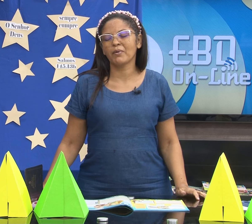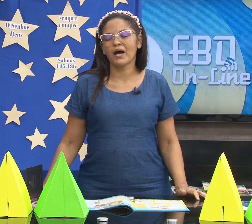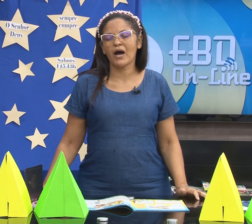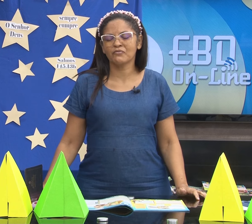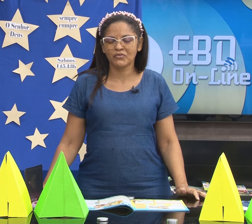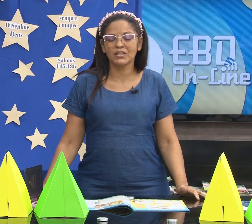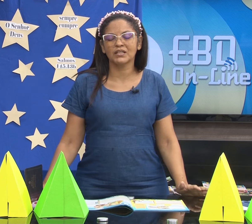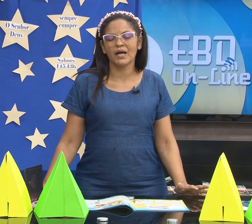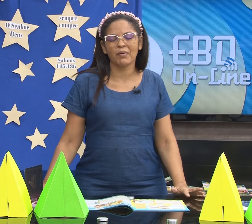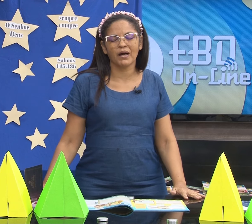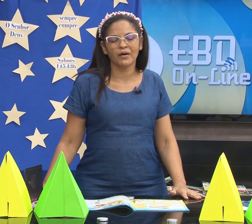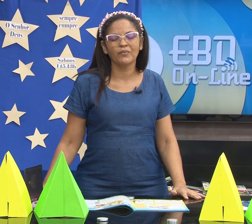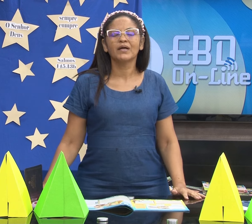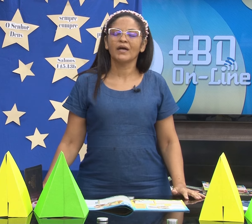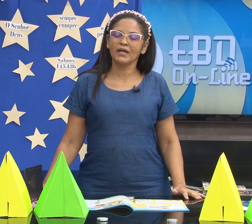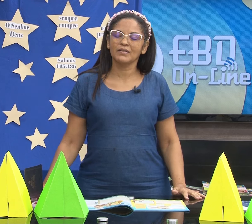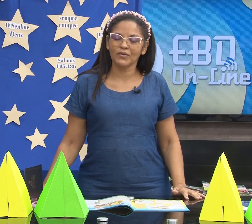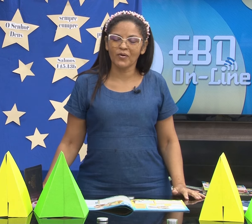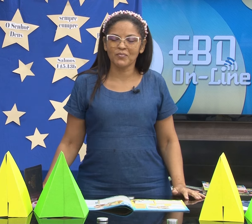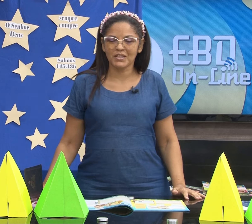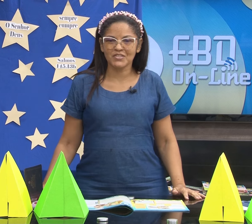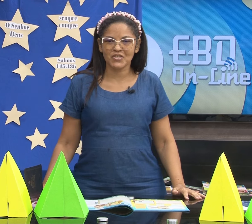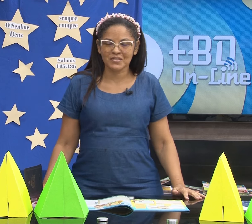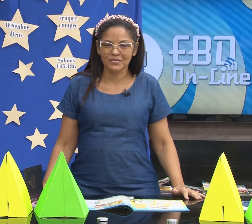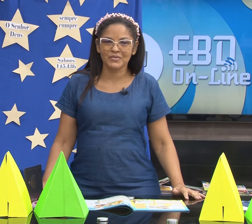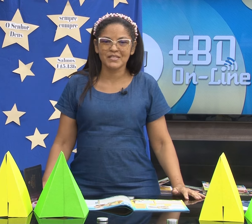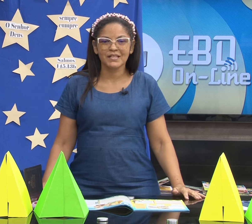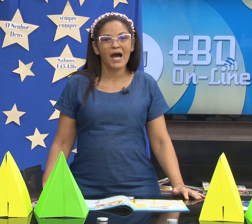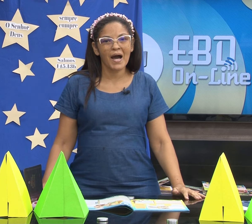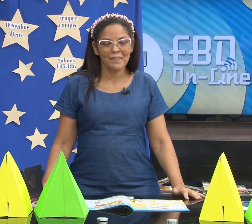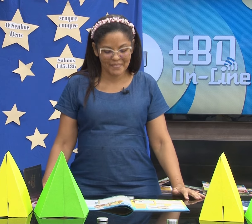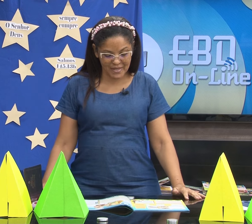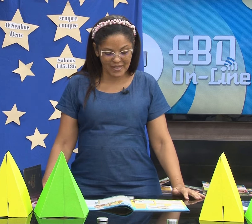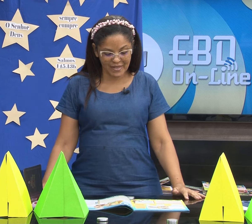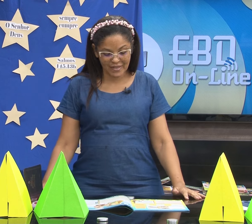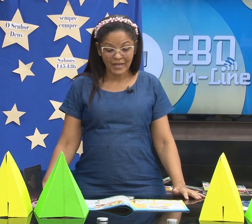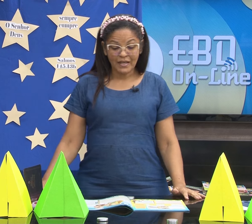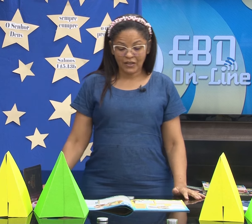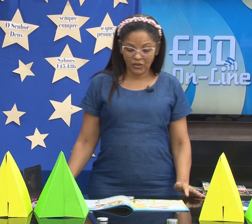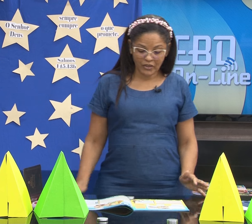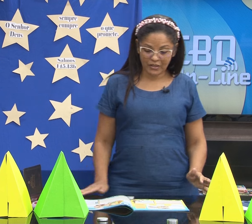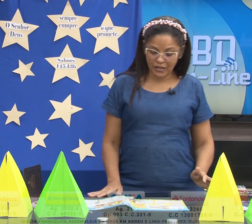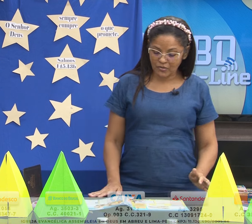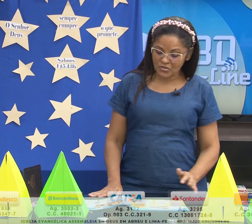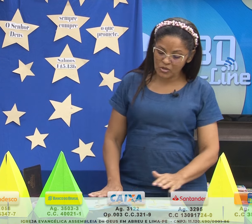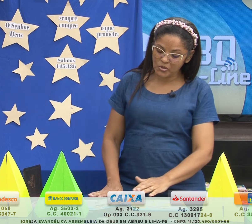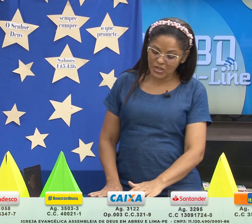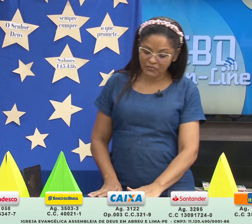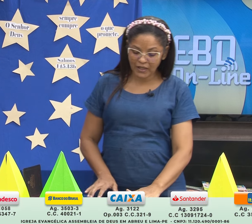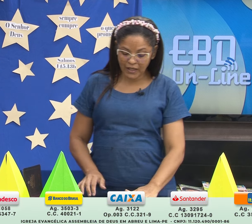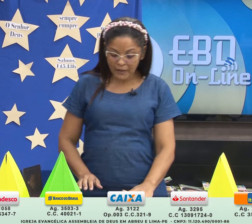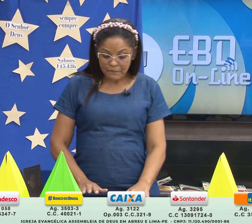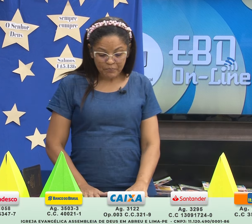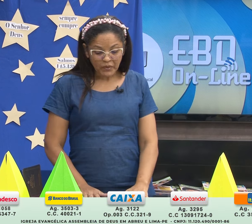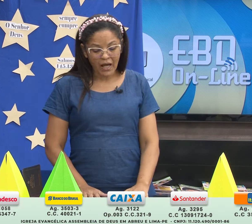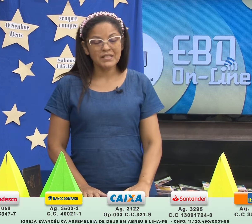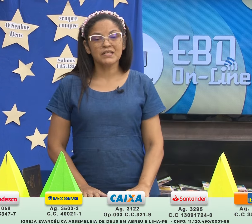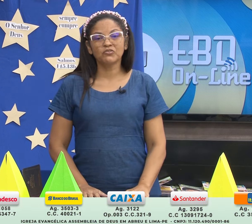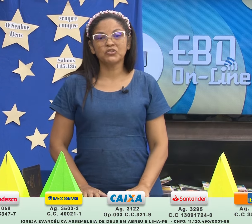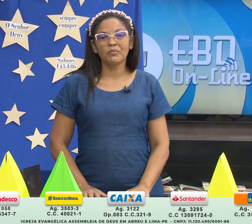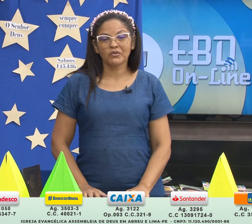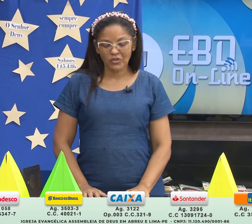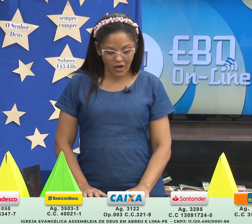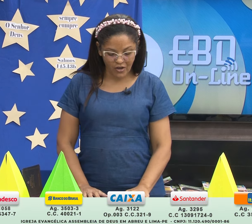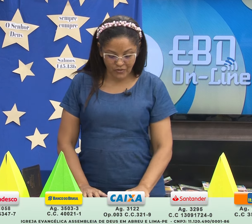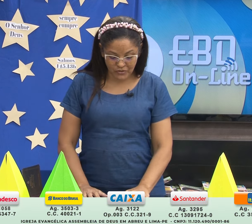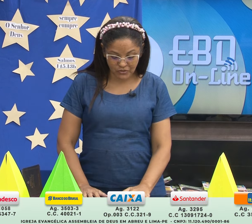foi a vida de Abraão em nome de Jesus amém glória a Deus como eu já falei a lição